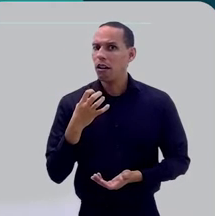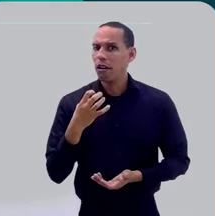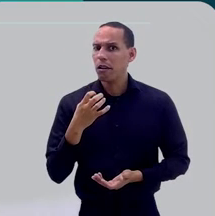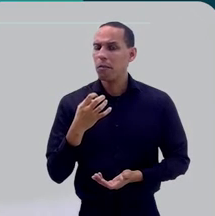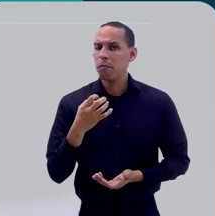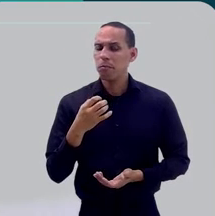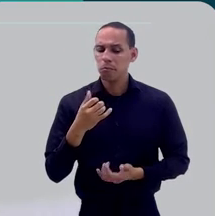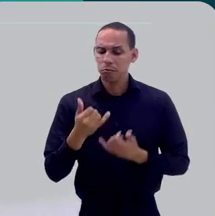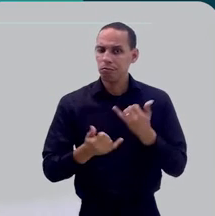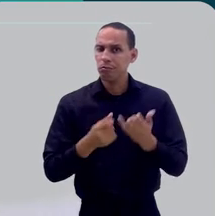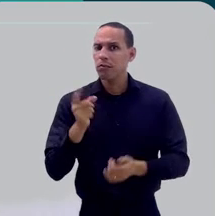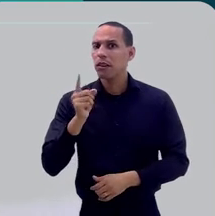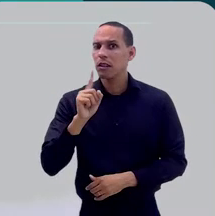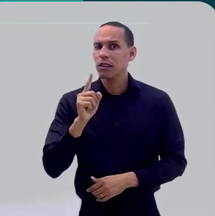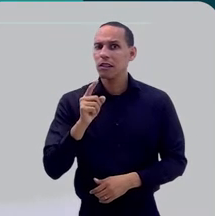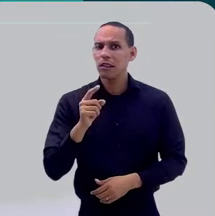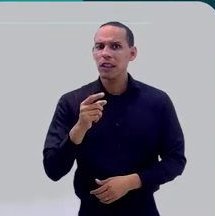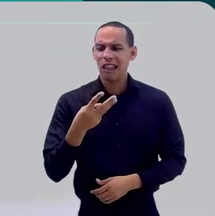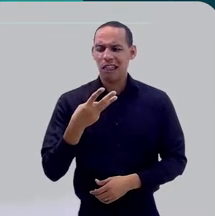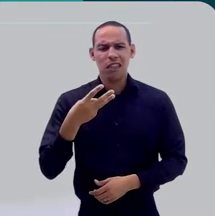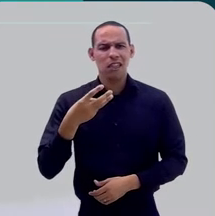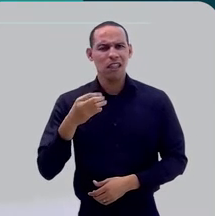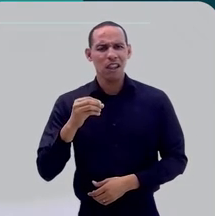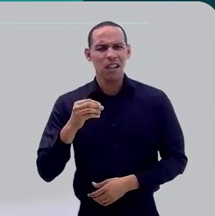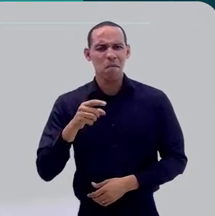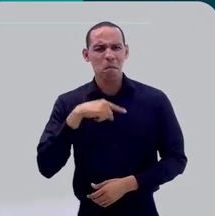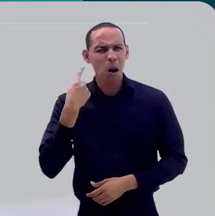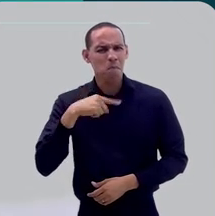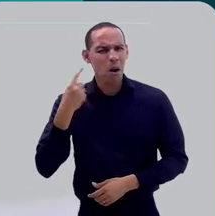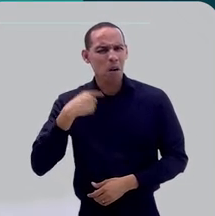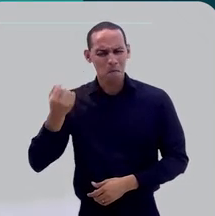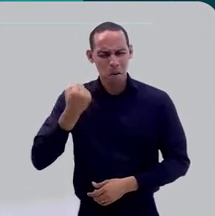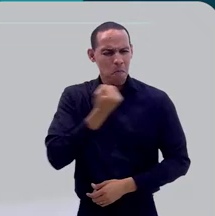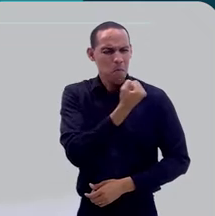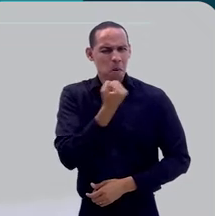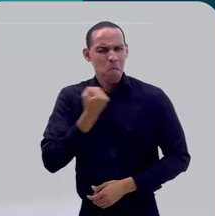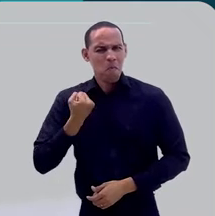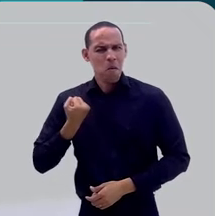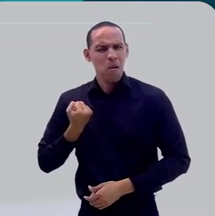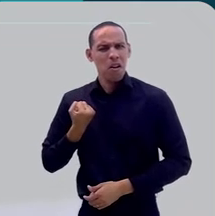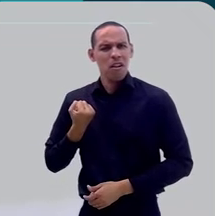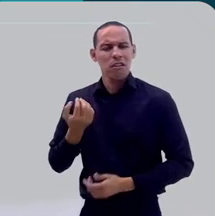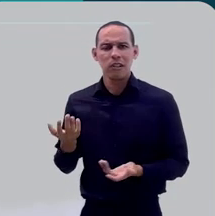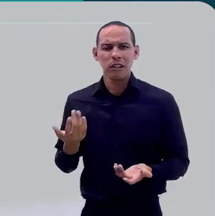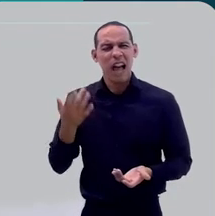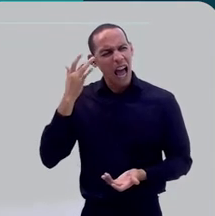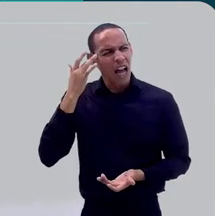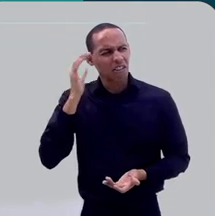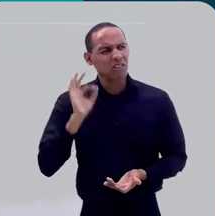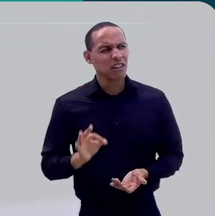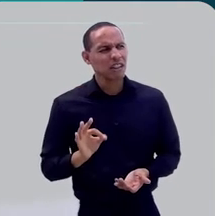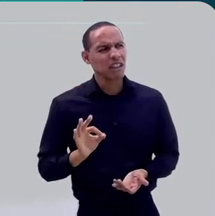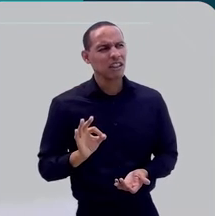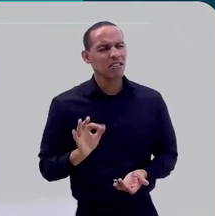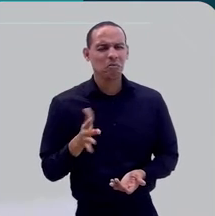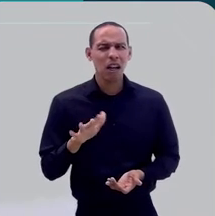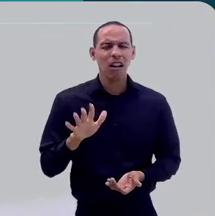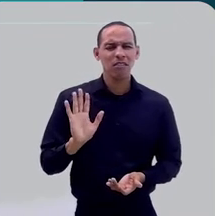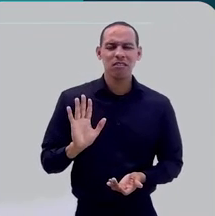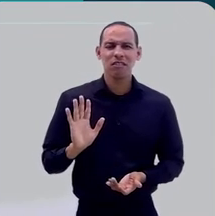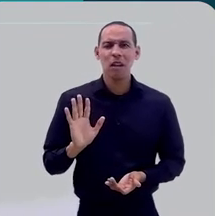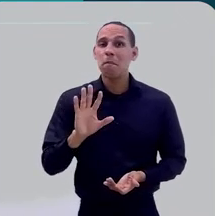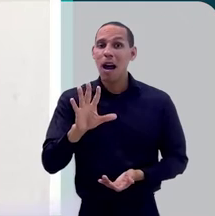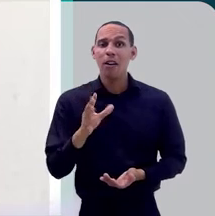Não era brincadeira. Teve 30, assim, teve dezenas de mortes por suicídio. Não me lembro, posso estar errada no número, mas foi